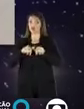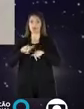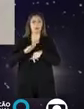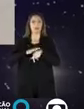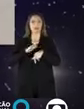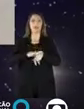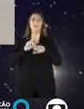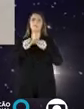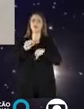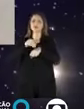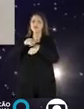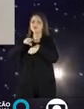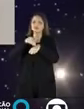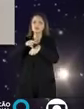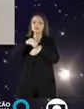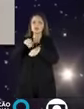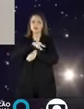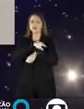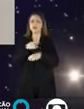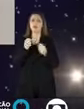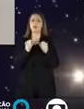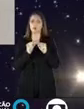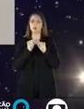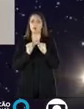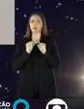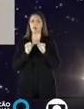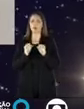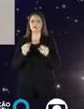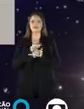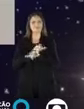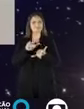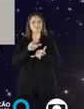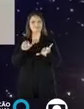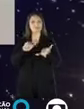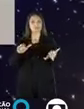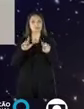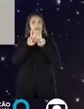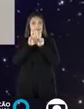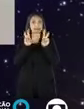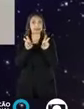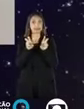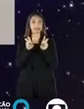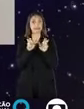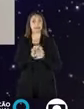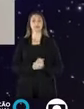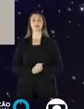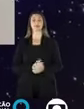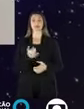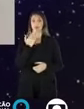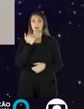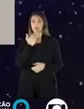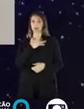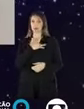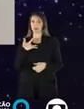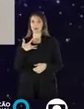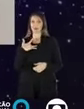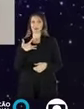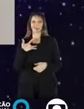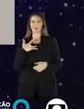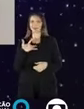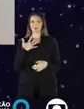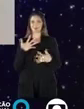fazer, todas as dicas que vocês puderem dar agora nesse finalzinho sobre isso, eu acho que é uma